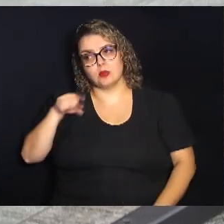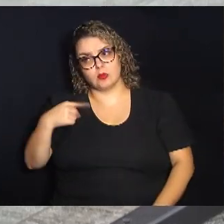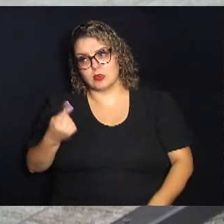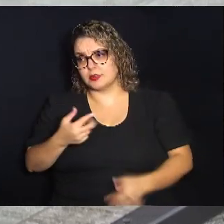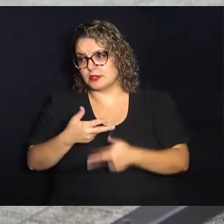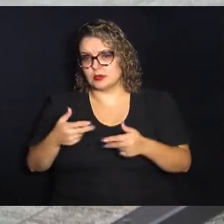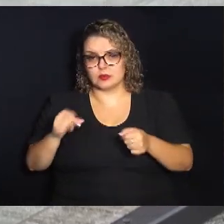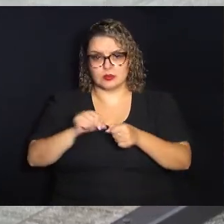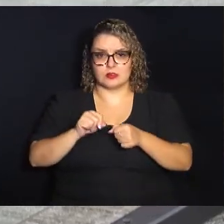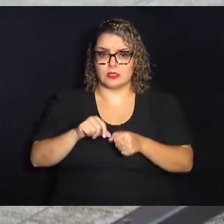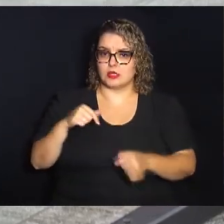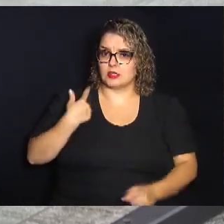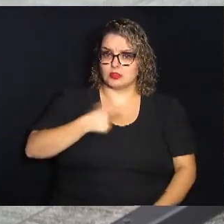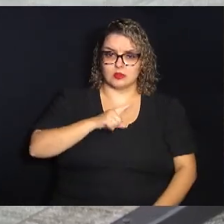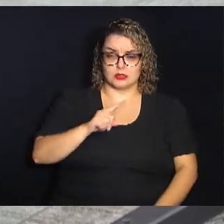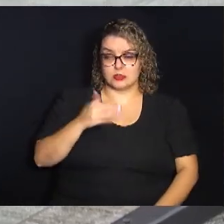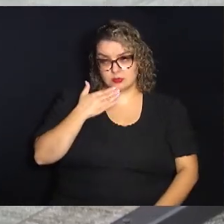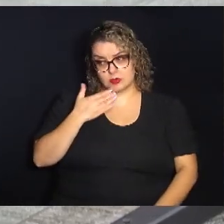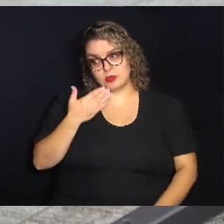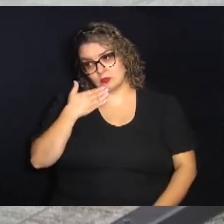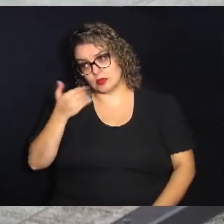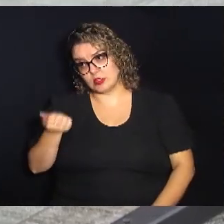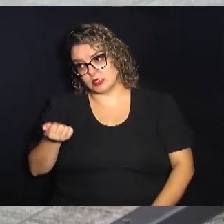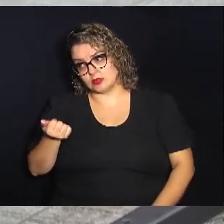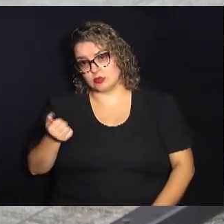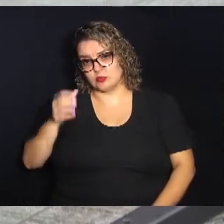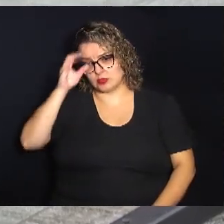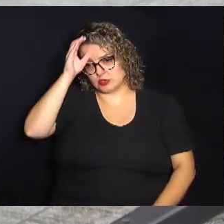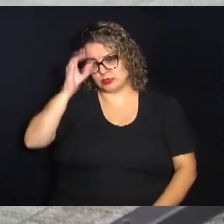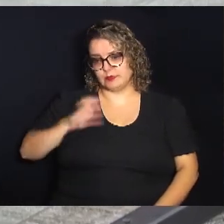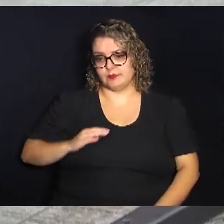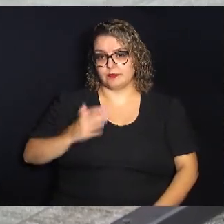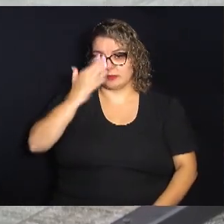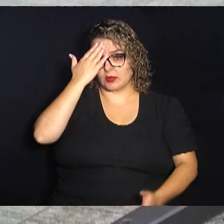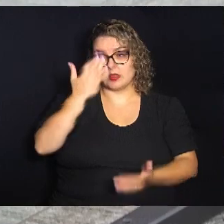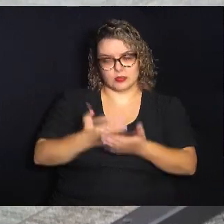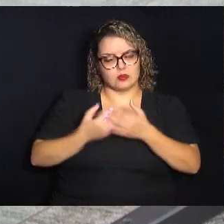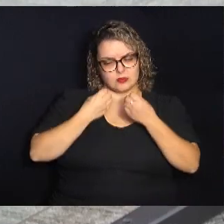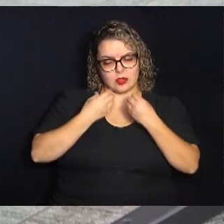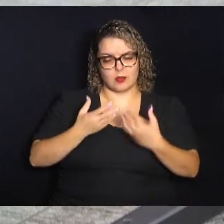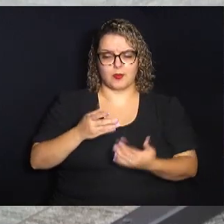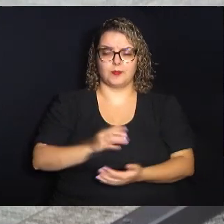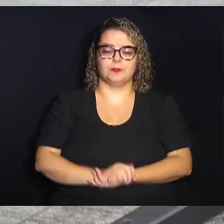outra coisa que tem que ser feita que nós nem pedimos e fica até melhor para o munícipe. Eu acredito que vai ficar muito bom.